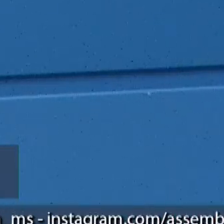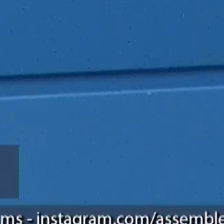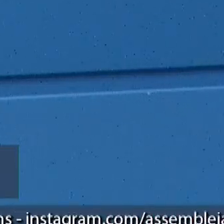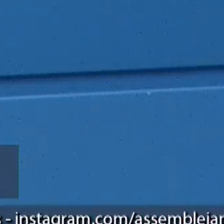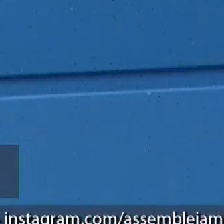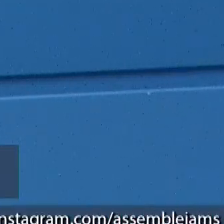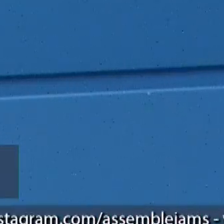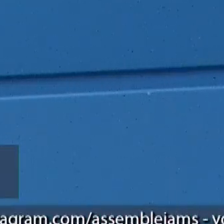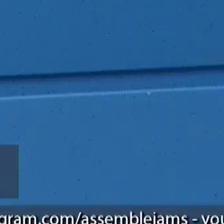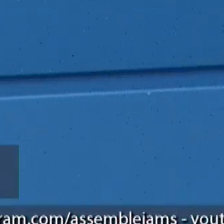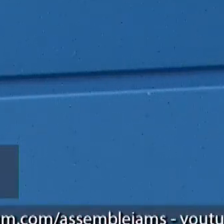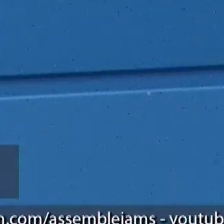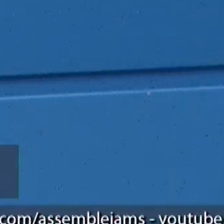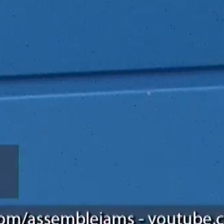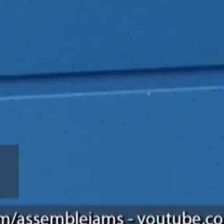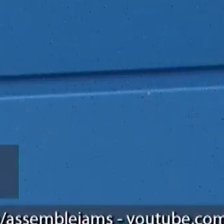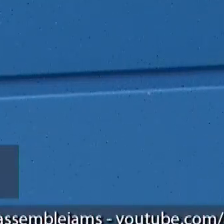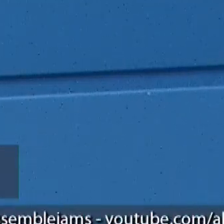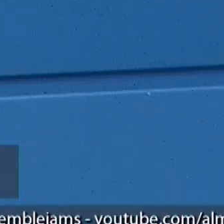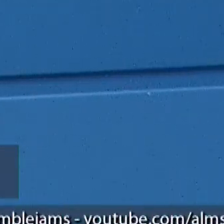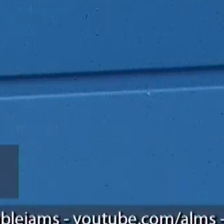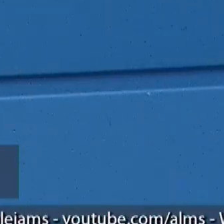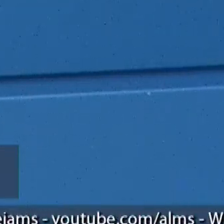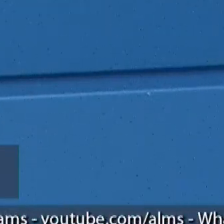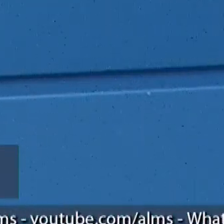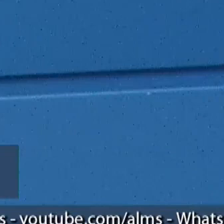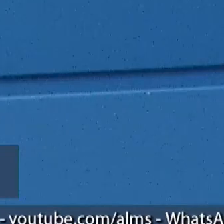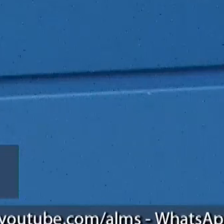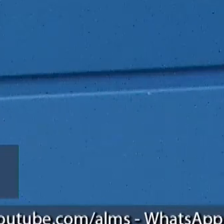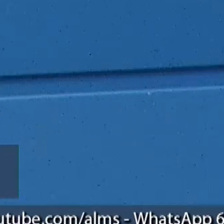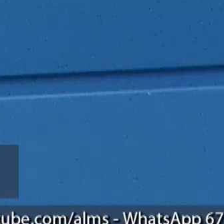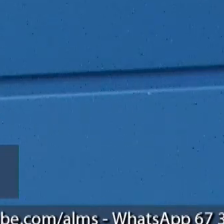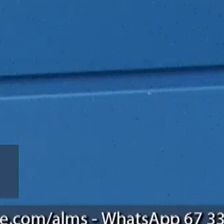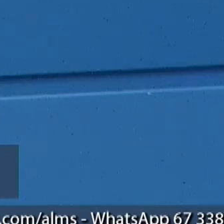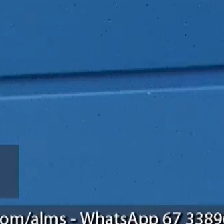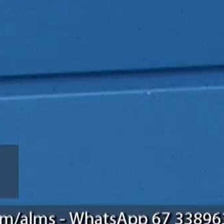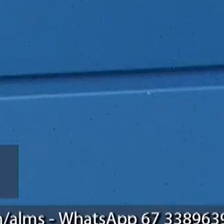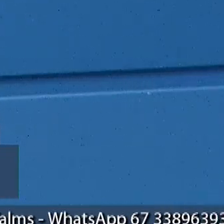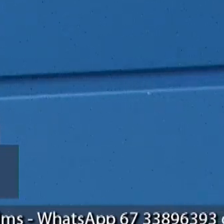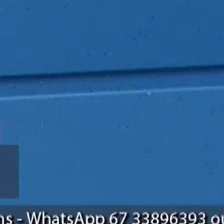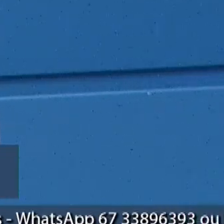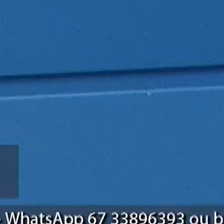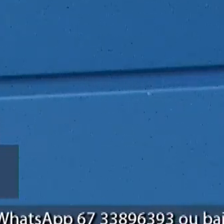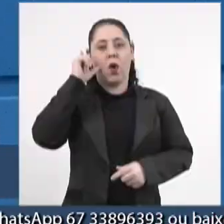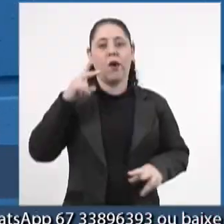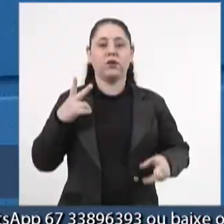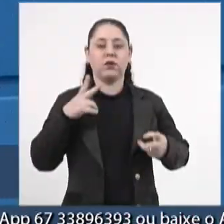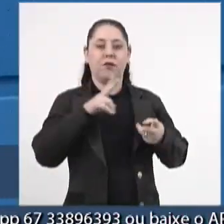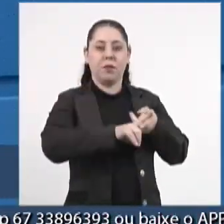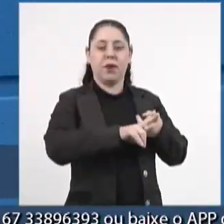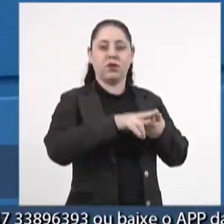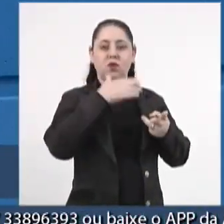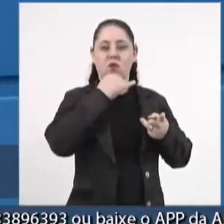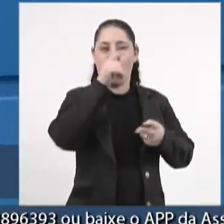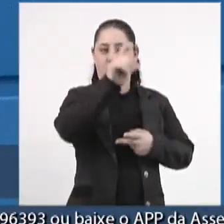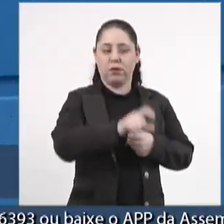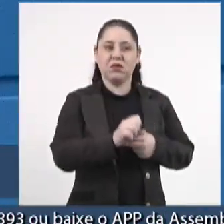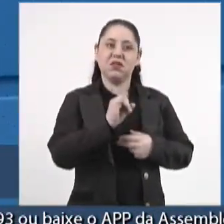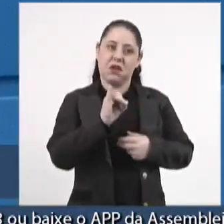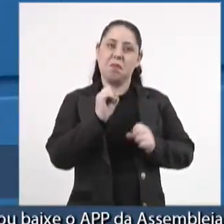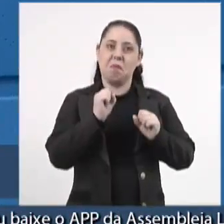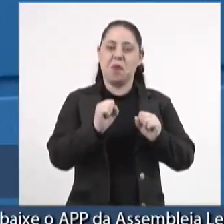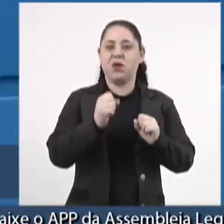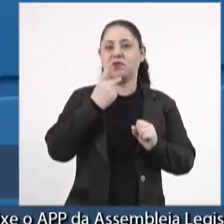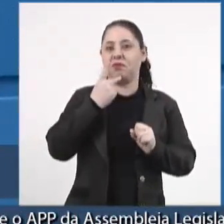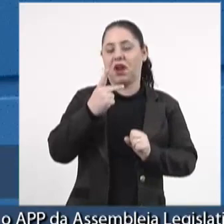810 crianças foram abusadas sexualmente e estupradas. Ontem foi preso um cidadão, se é que